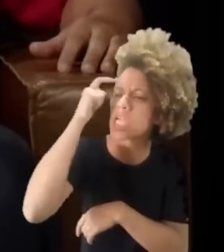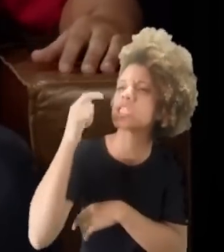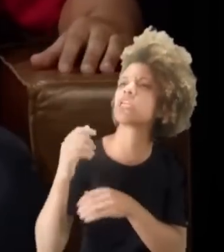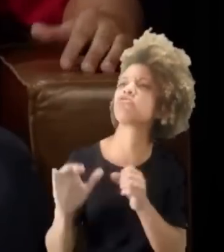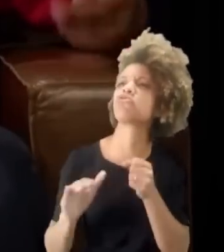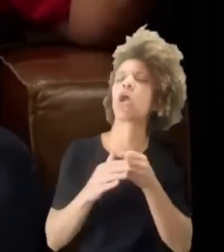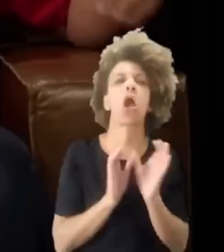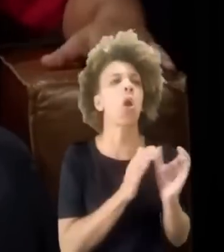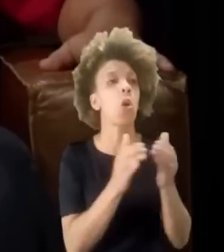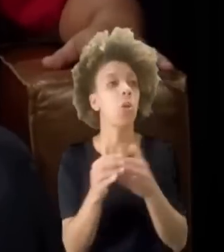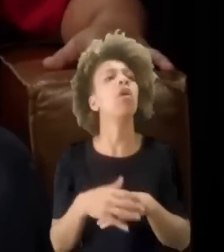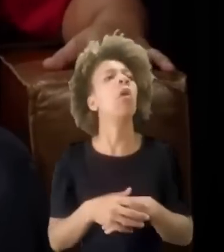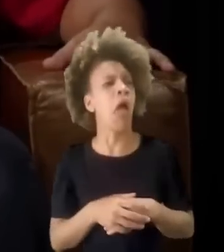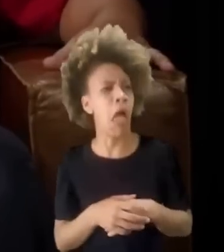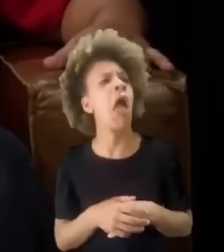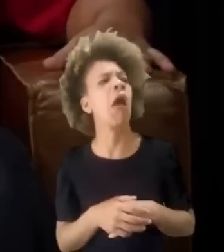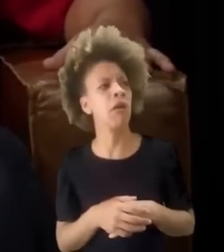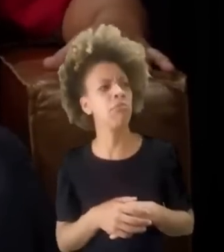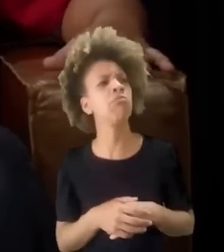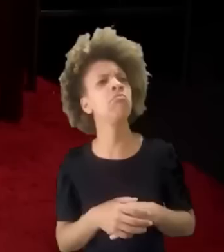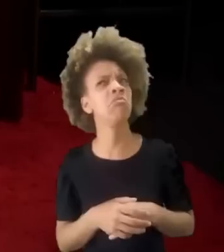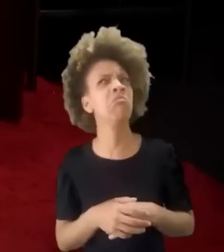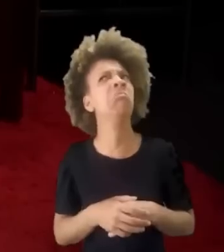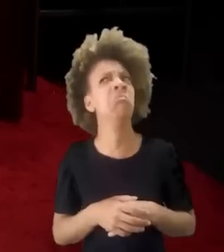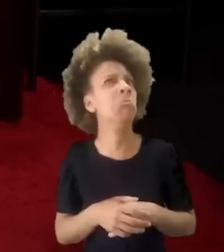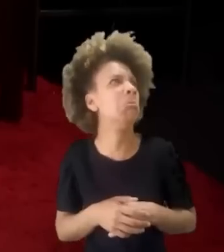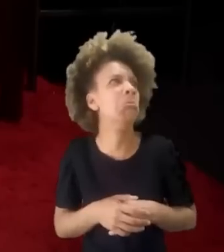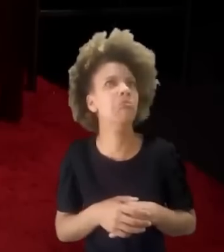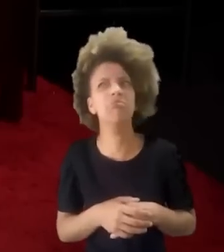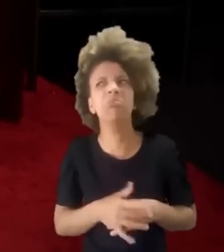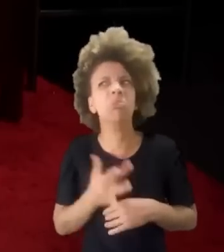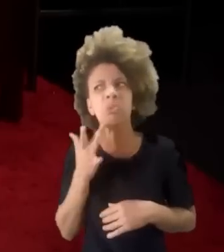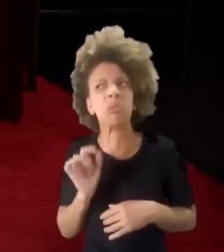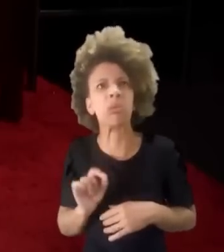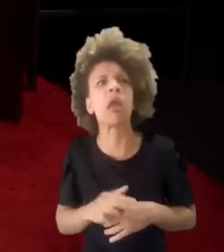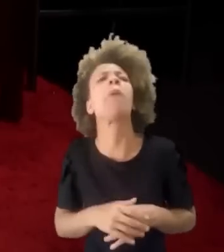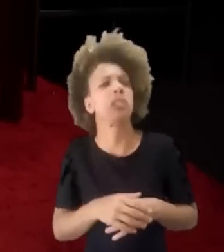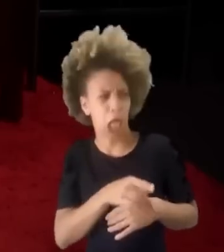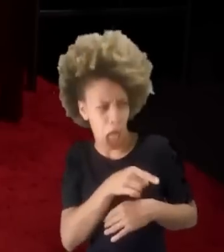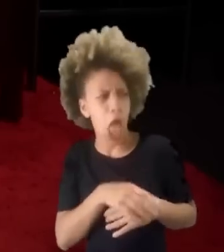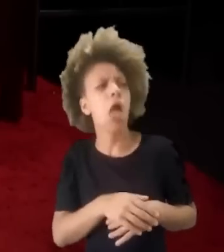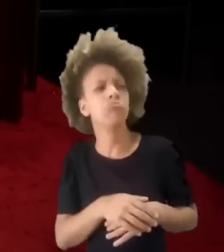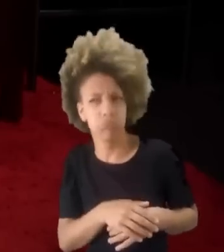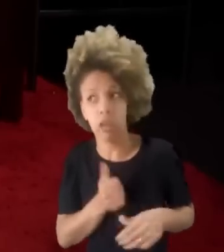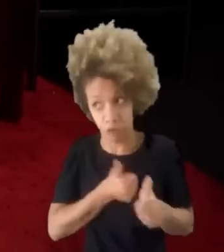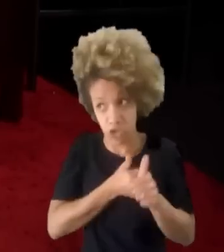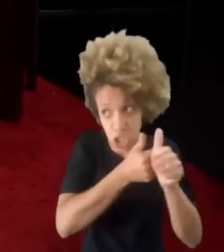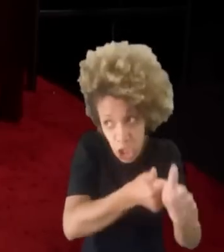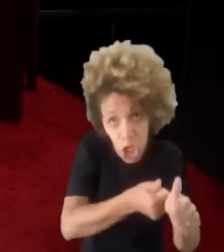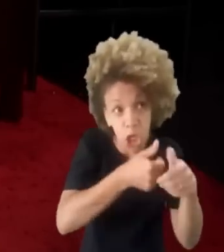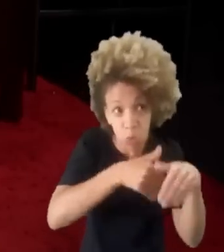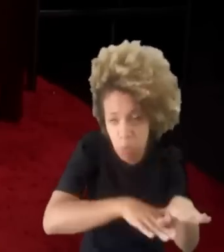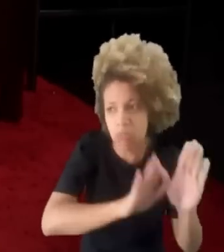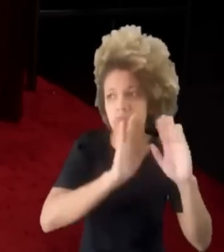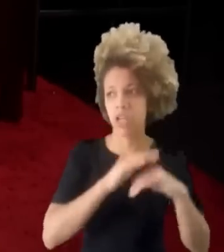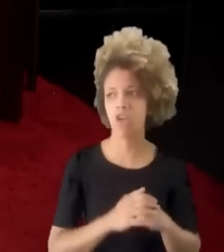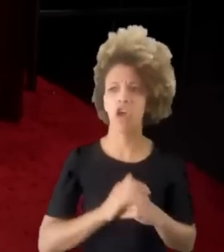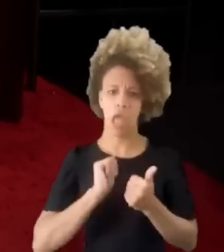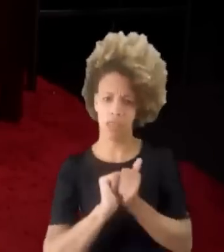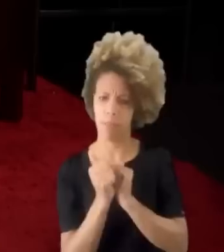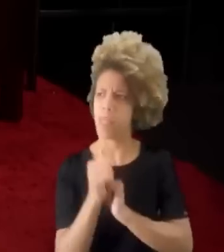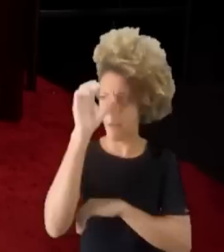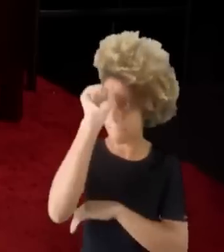de classe e eu tipo é isso mesmo e fui seguindo se ligou mano e nesse caminho eu fui me